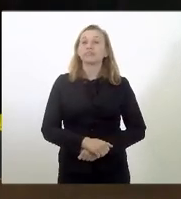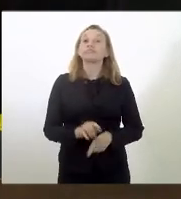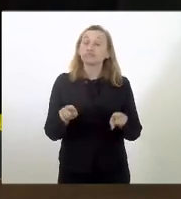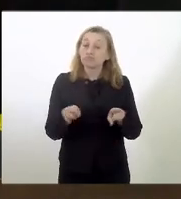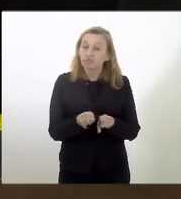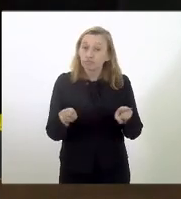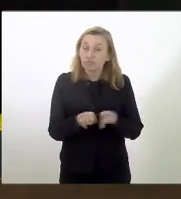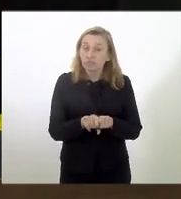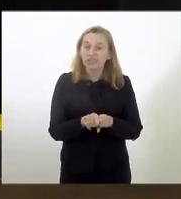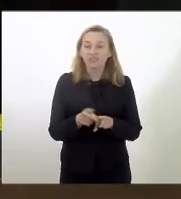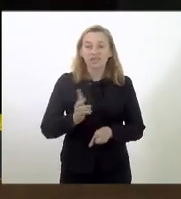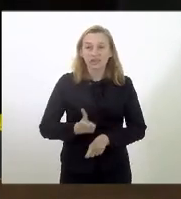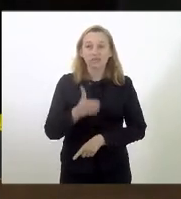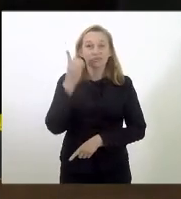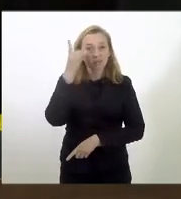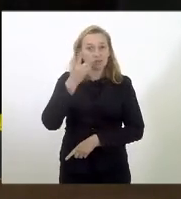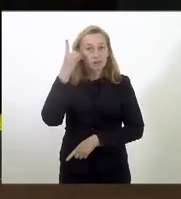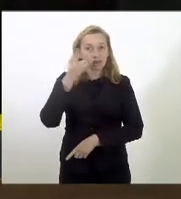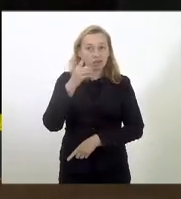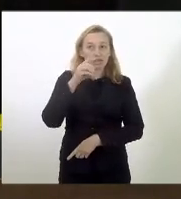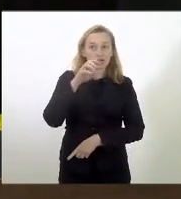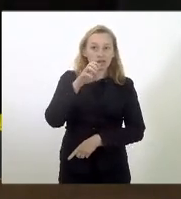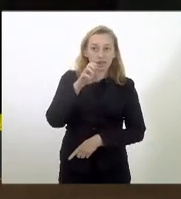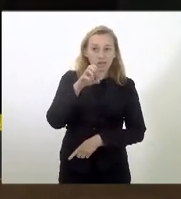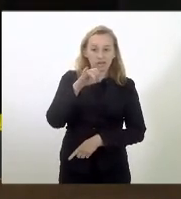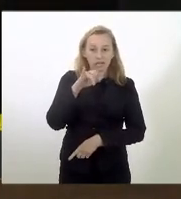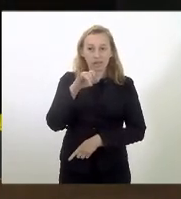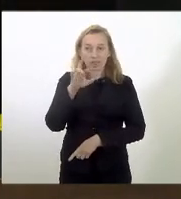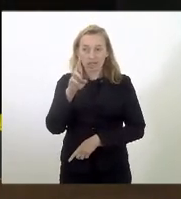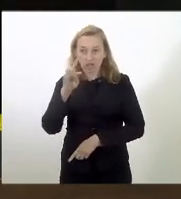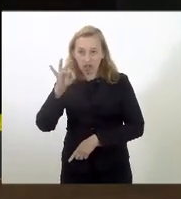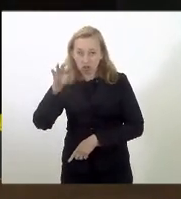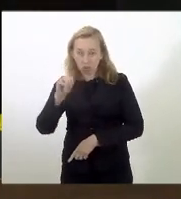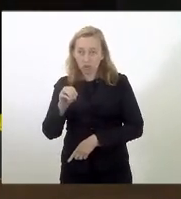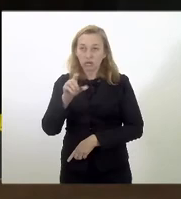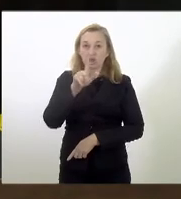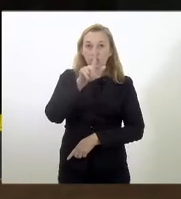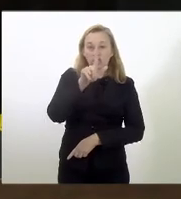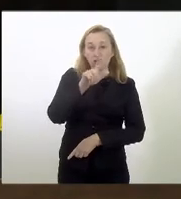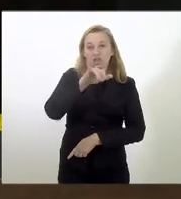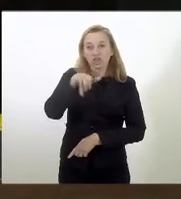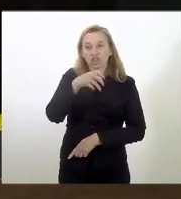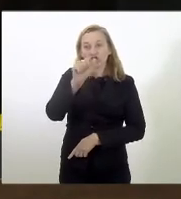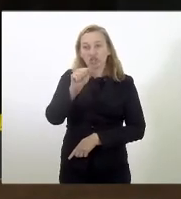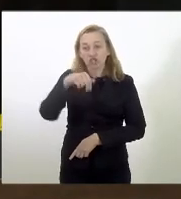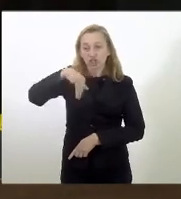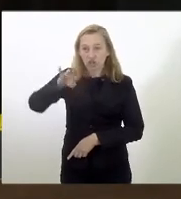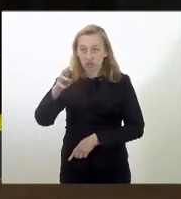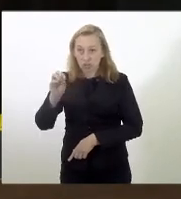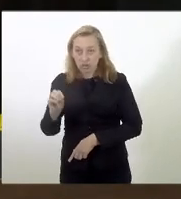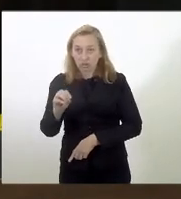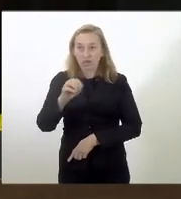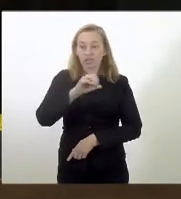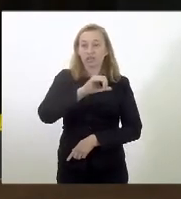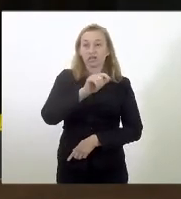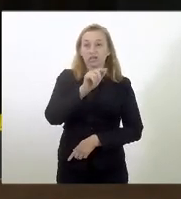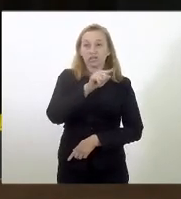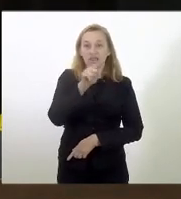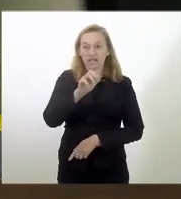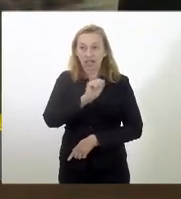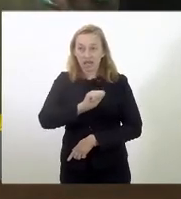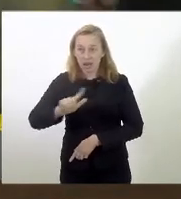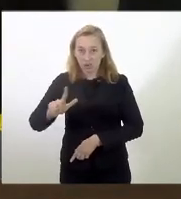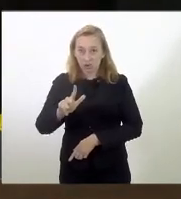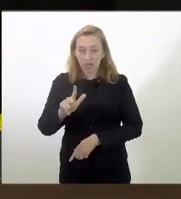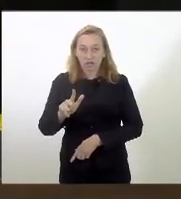também os sempre deputados Zeranildo Campos, Jânio Mendes, Zaqueu Teixeira e André Lazzaroni.